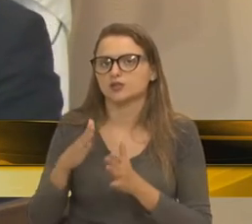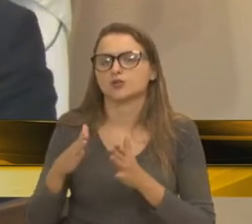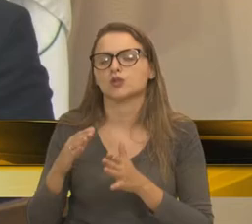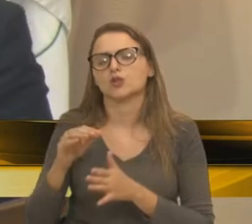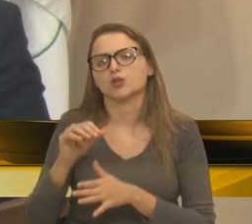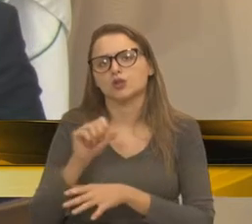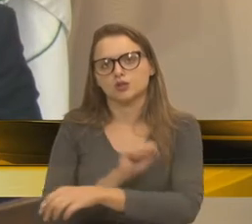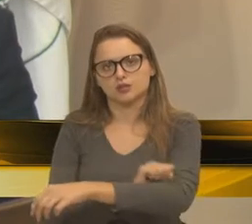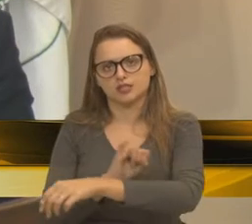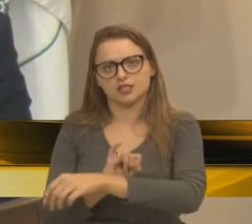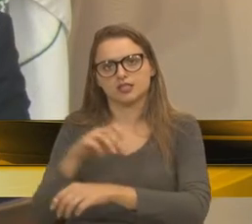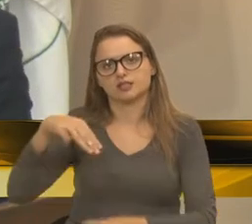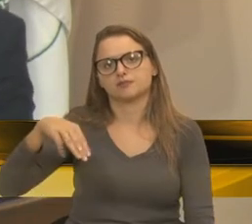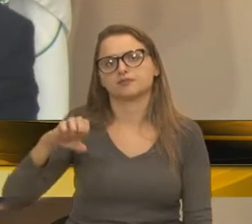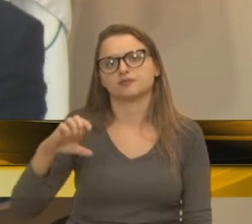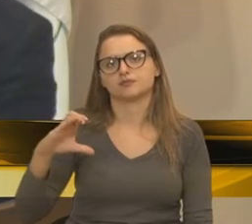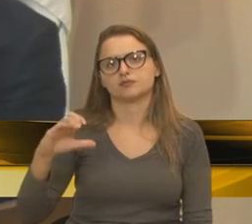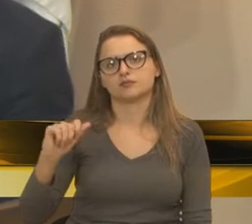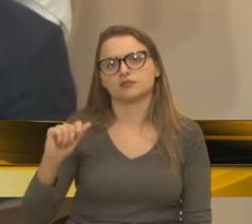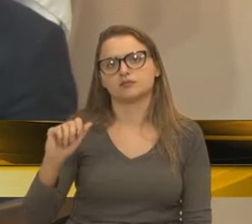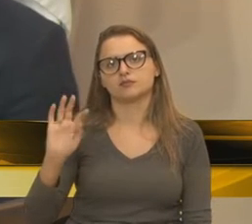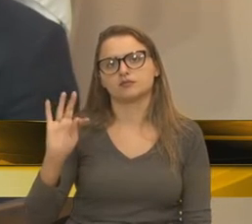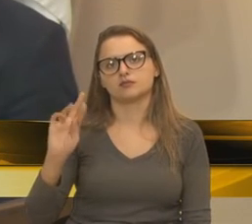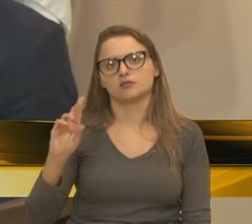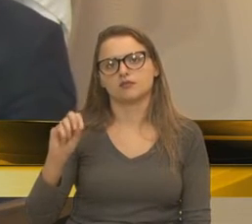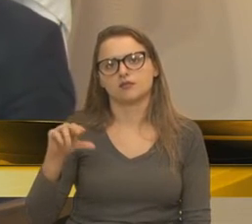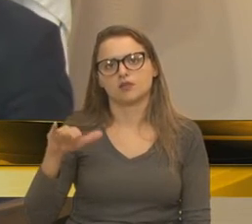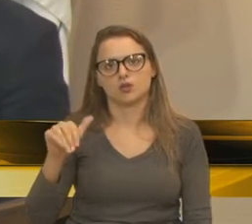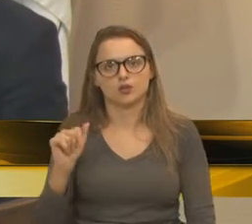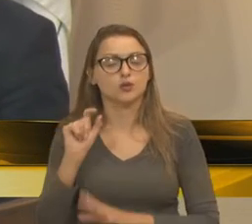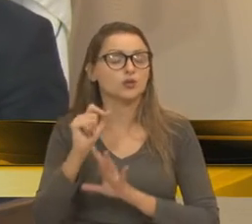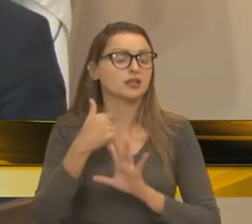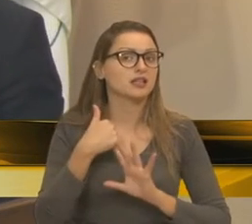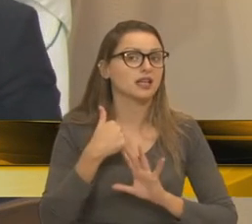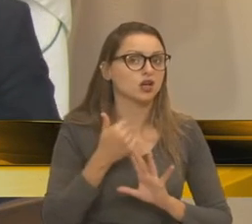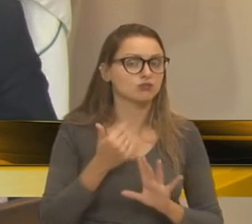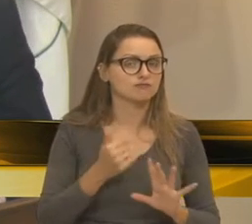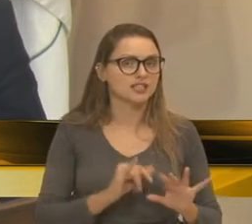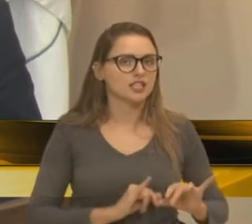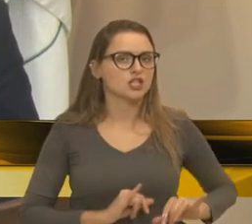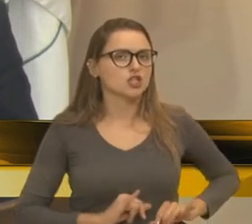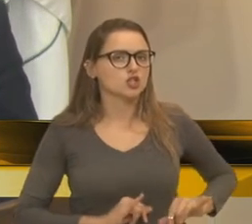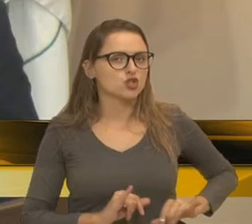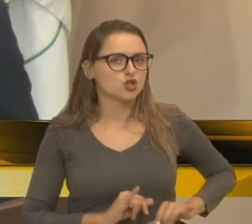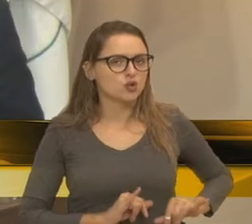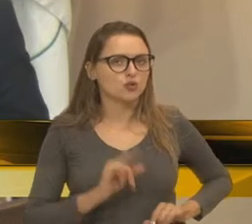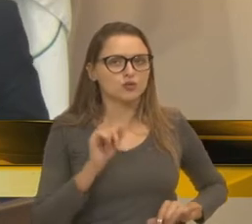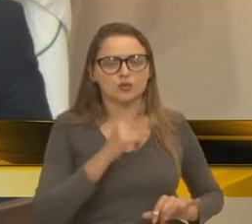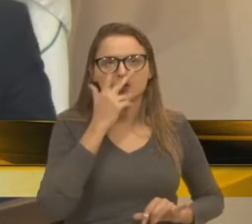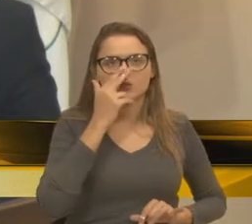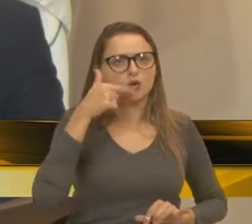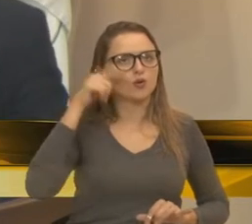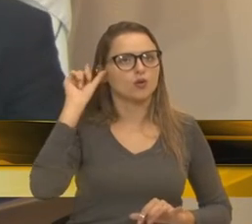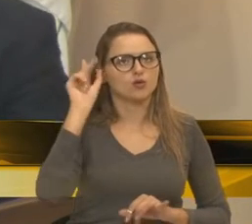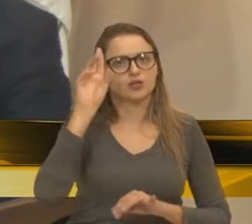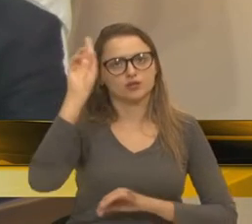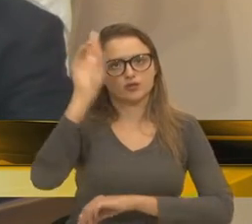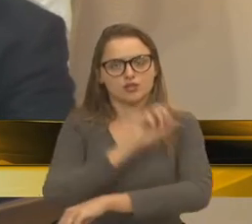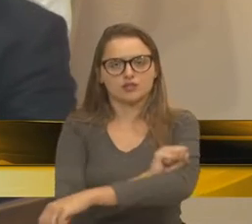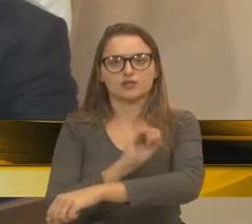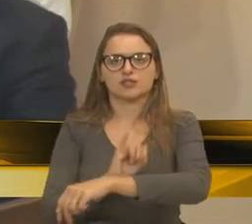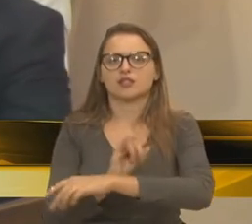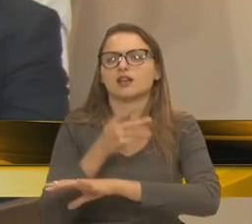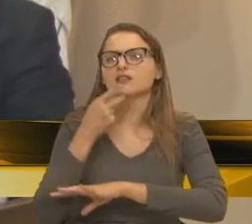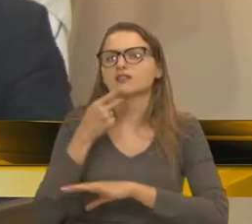tem escolas, tem uma série de coisas. Mas o que me dói ouvir é o que eu ouvi ontem, do diretor do Senai, dizer o